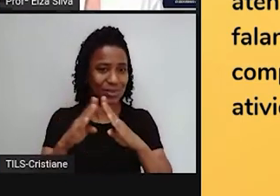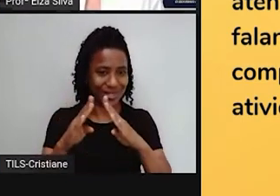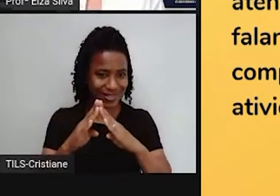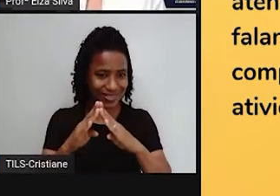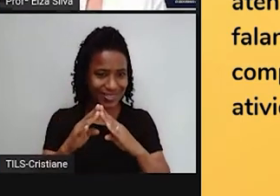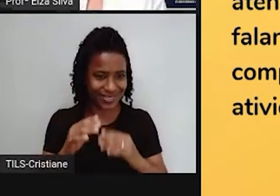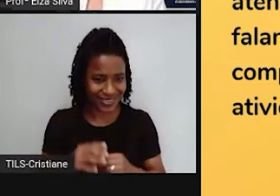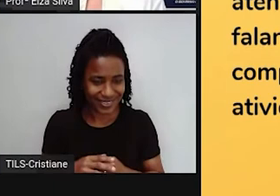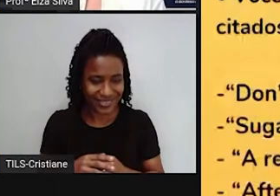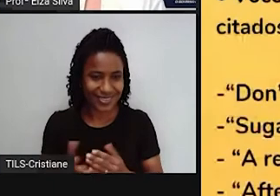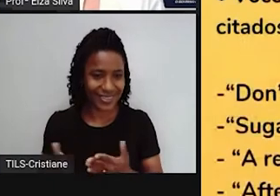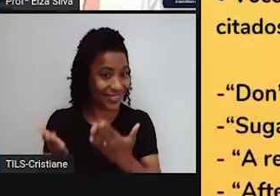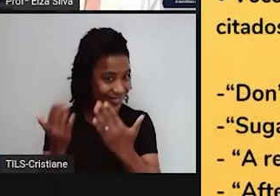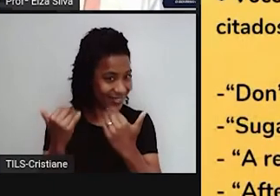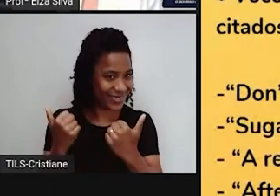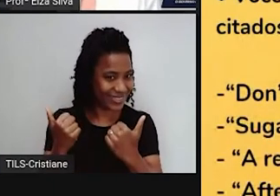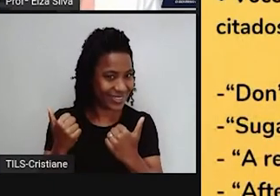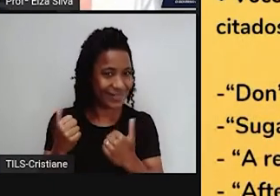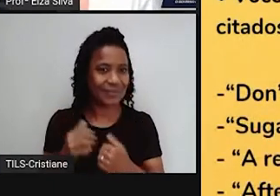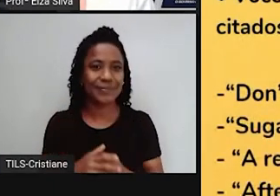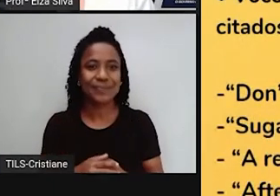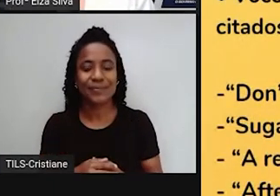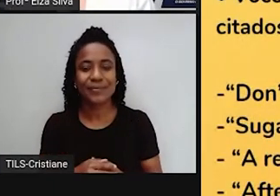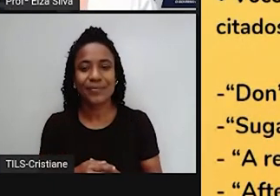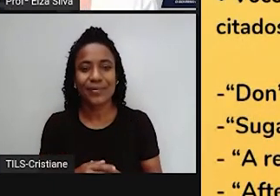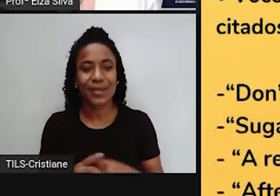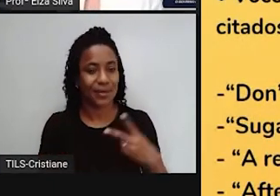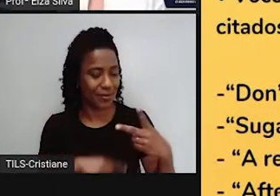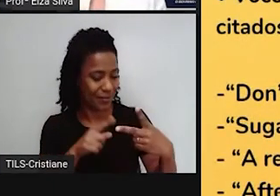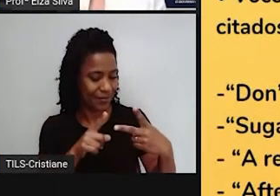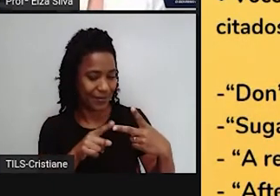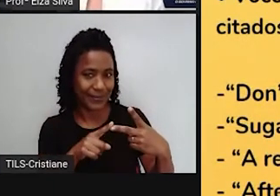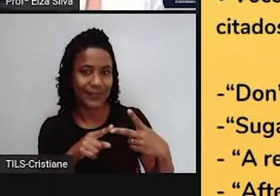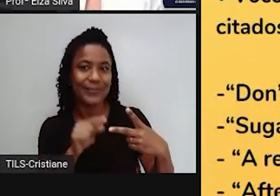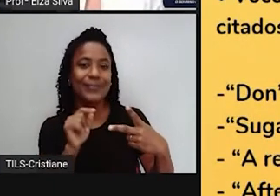go! E o nosso desafio número 2,